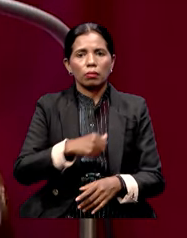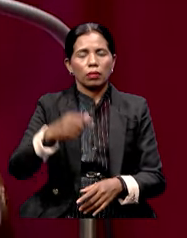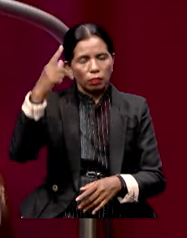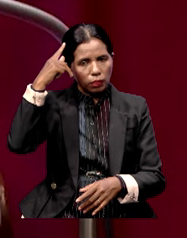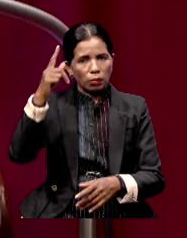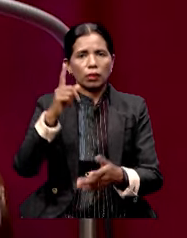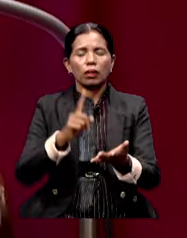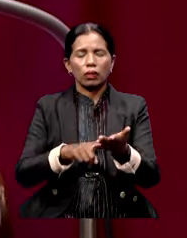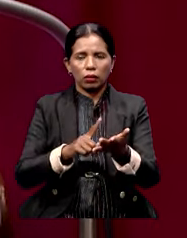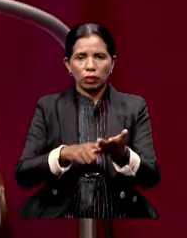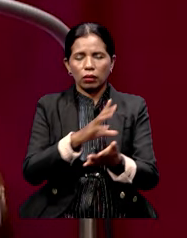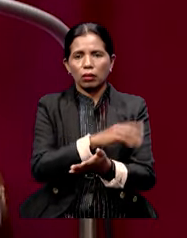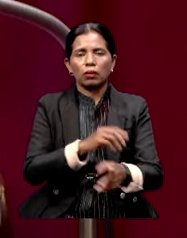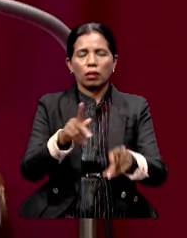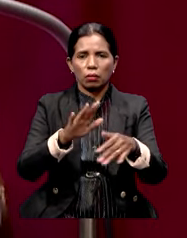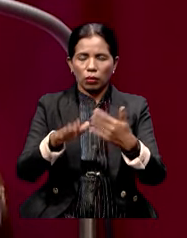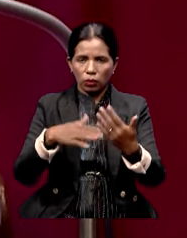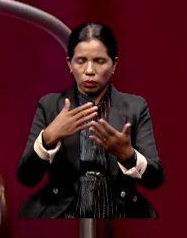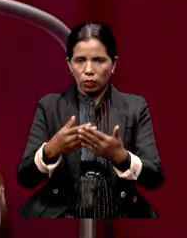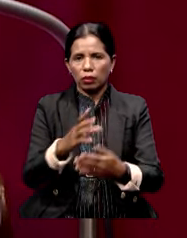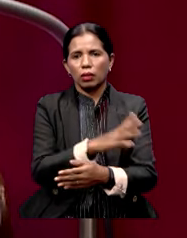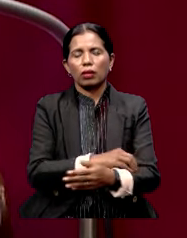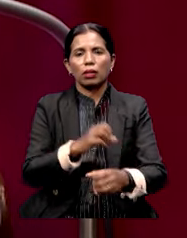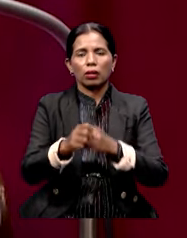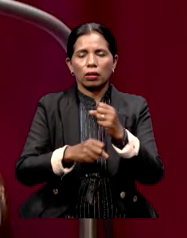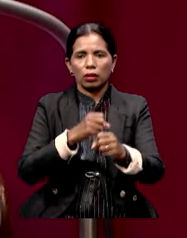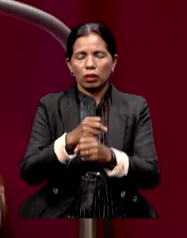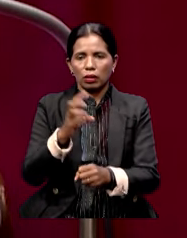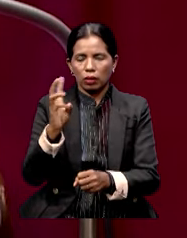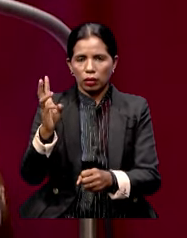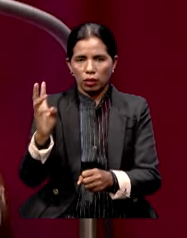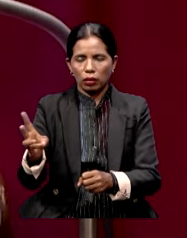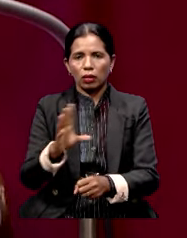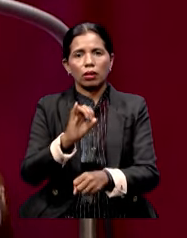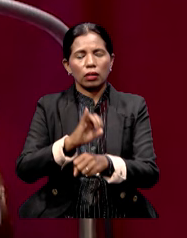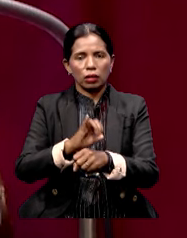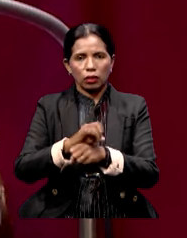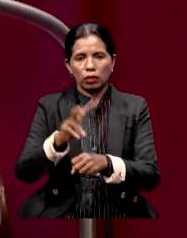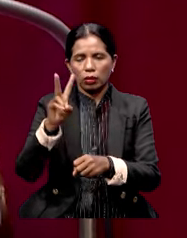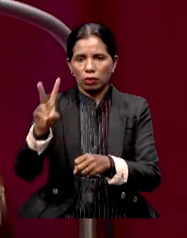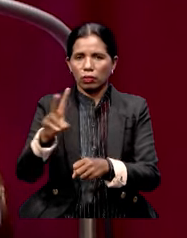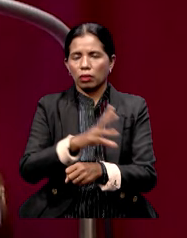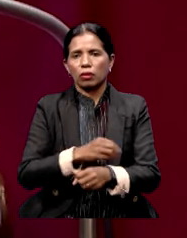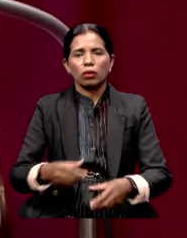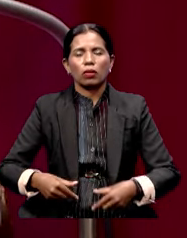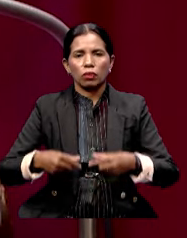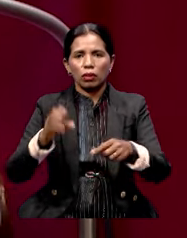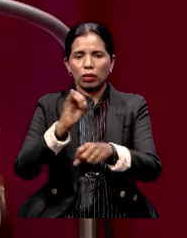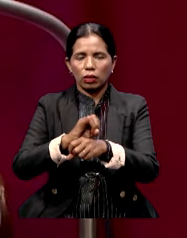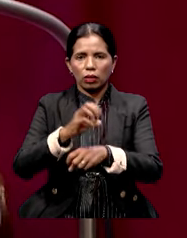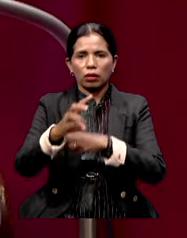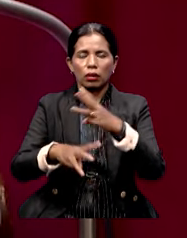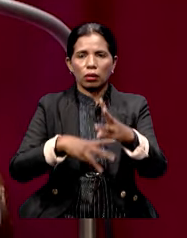contínuo entre progressista no conservador Sira, Rafaentina Nenulo, Concílio Vaticano II, onde introduz a Igreja e o